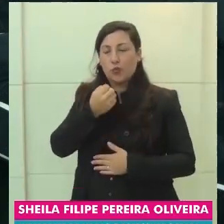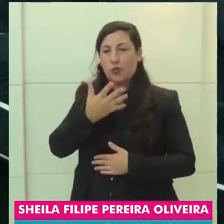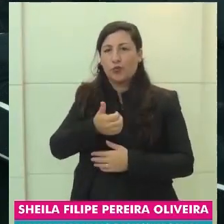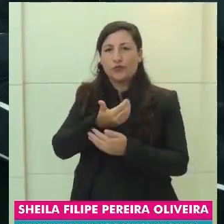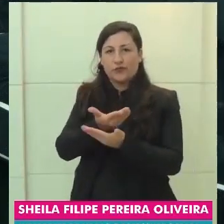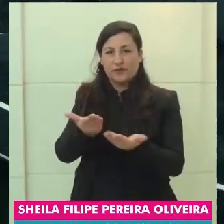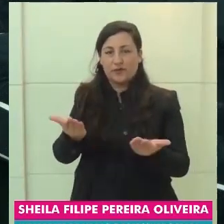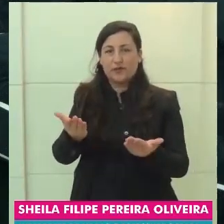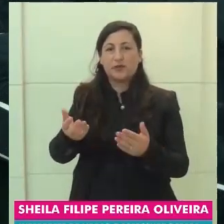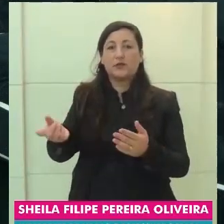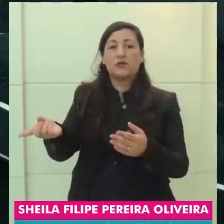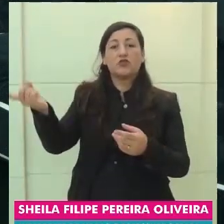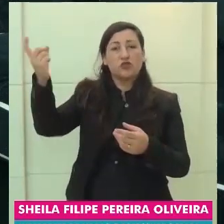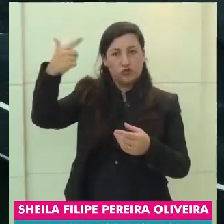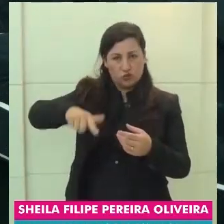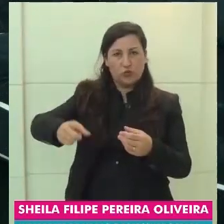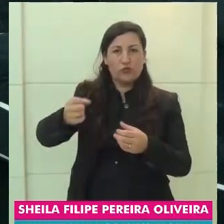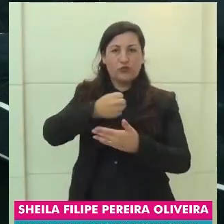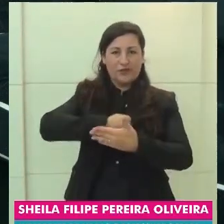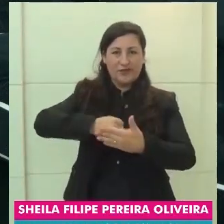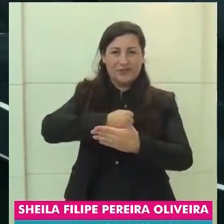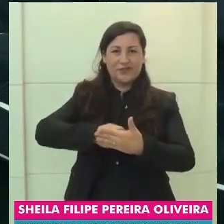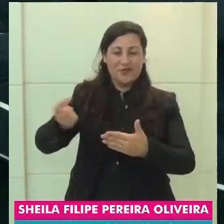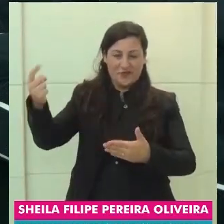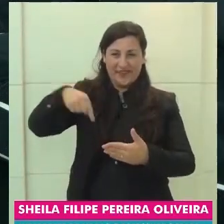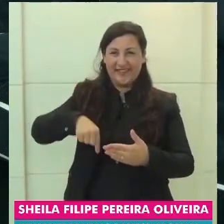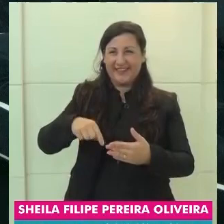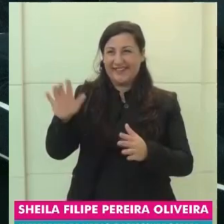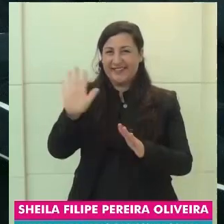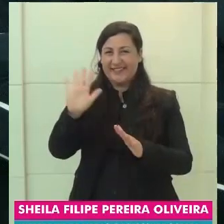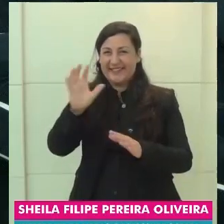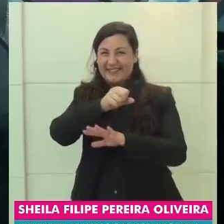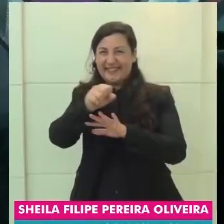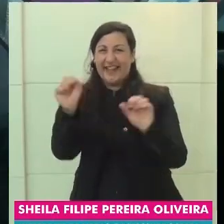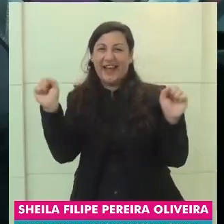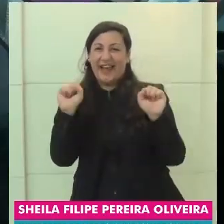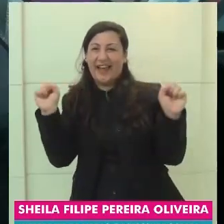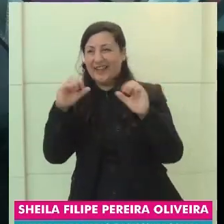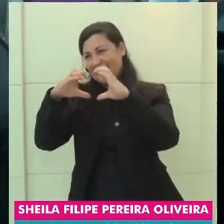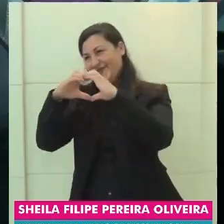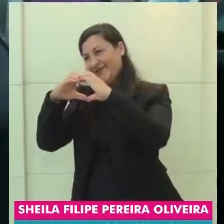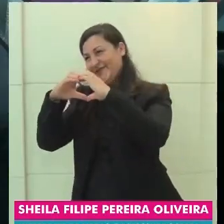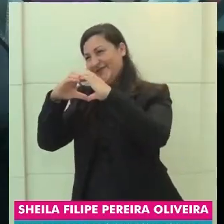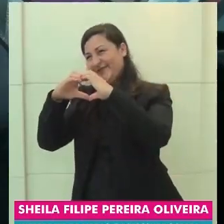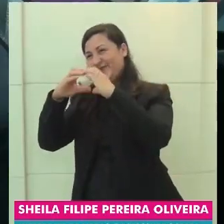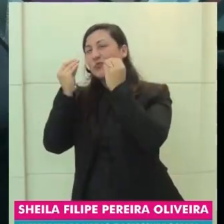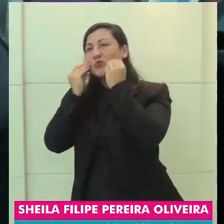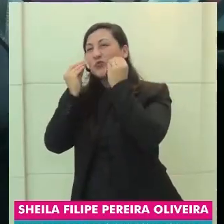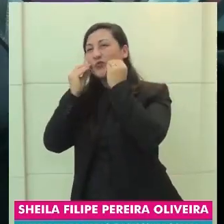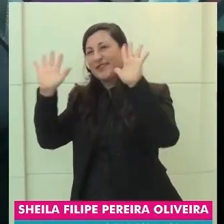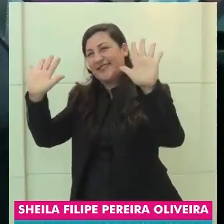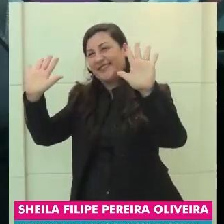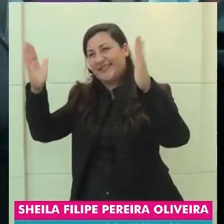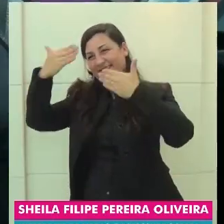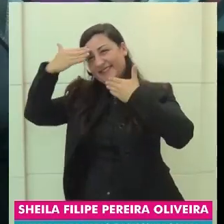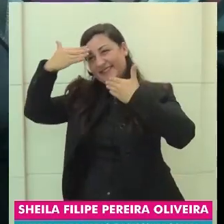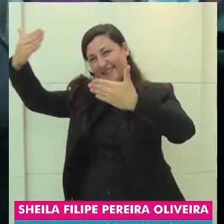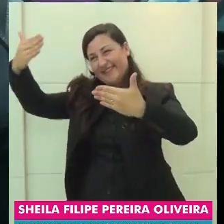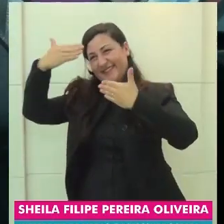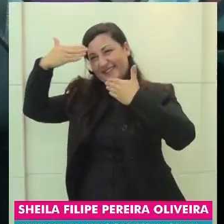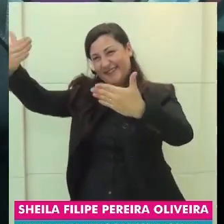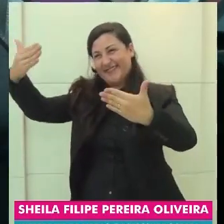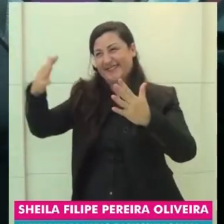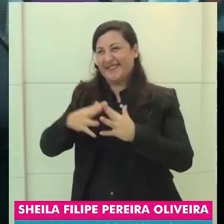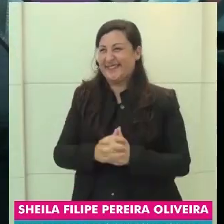for o risoto, voltem aqui no programa. com certeza. Sheila, adorei! Beijo! Gratidão!